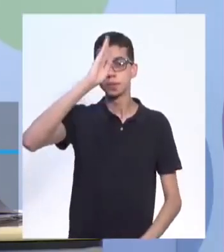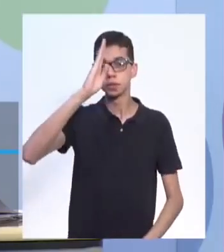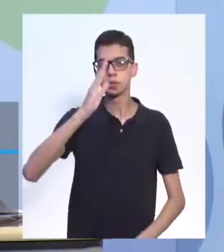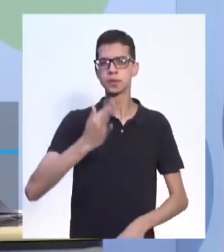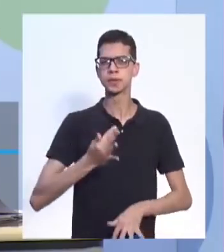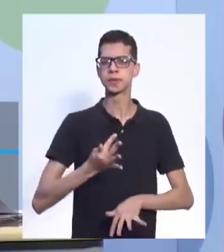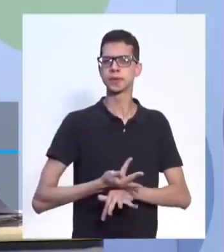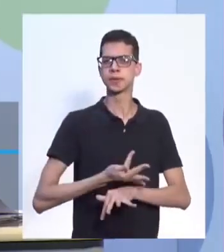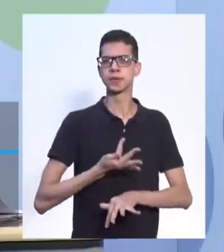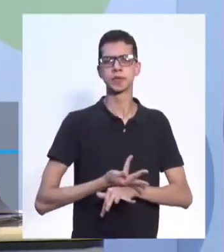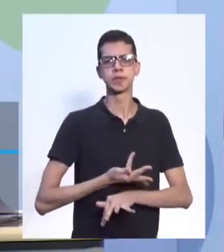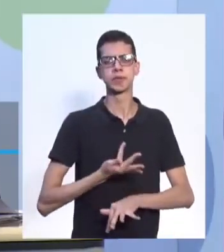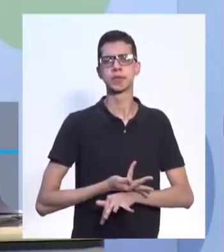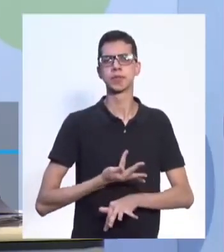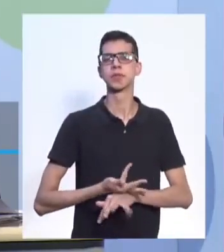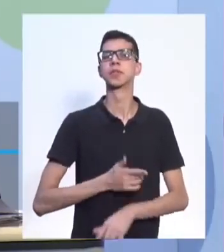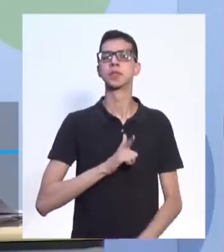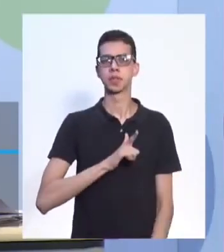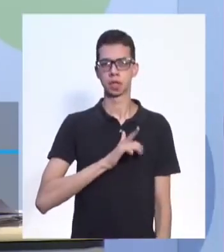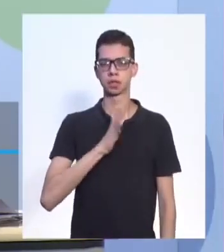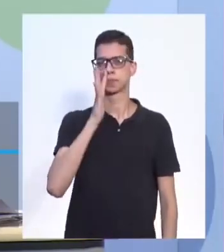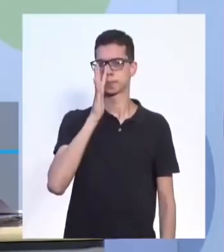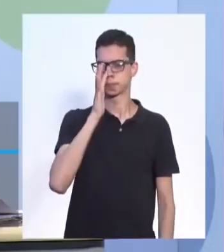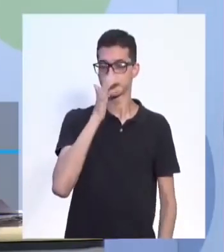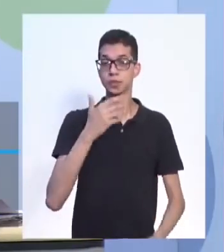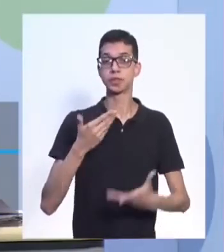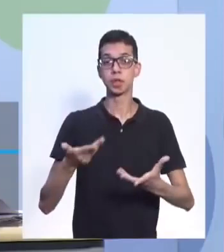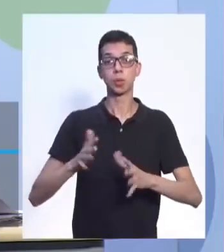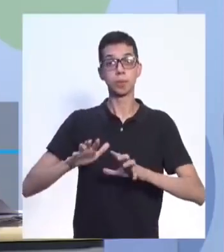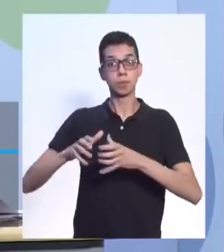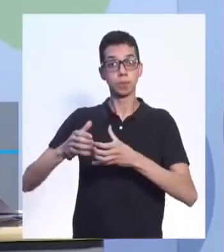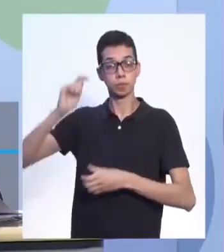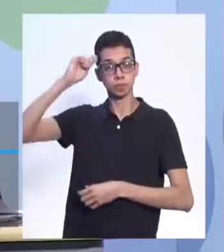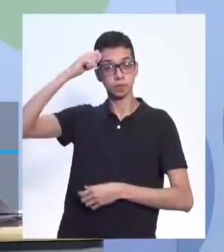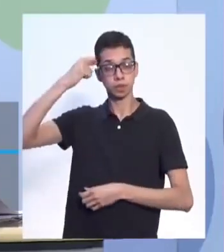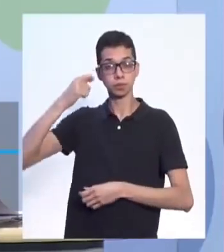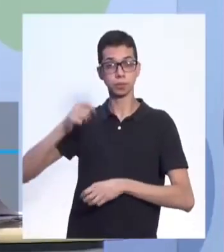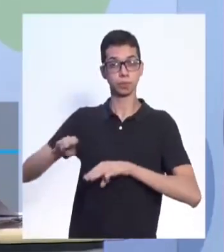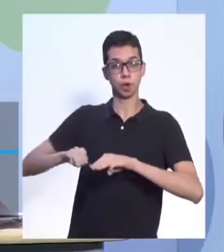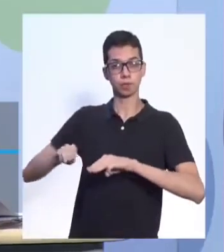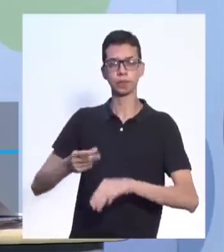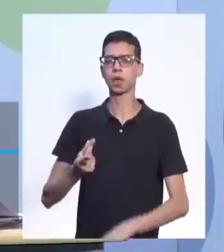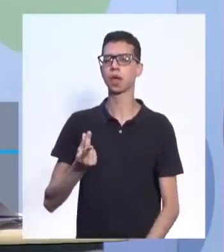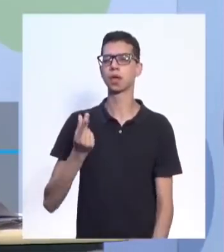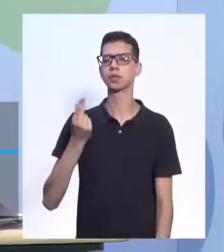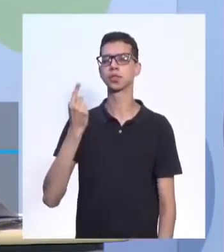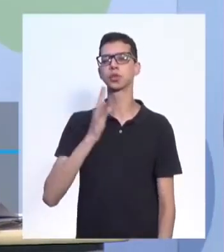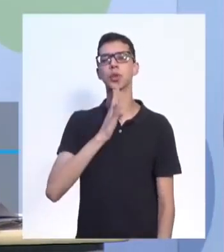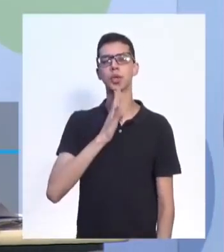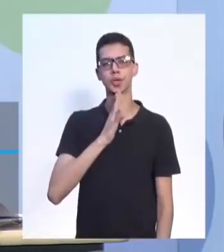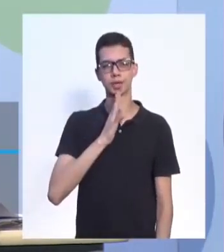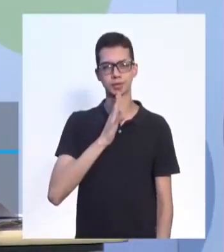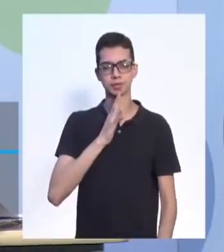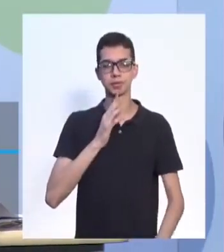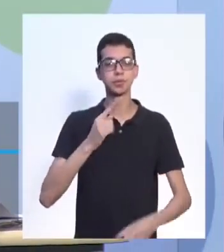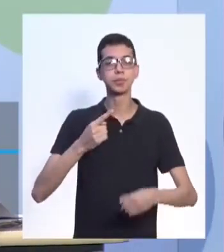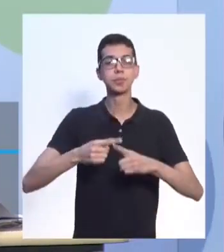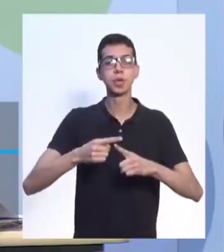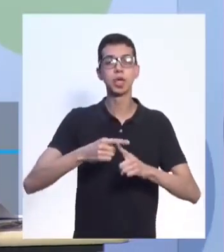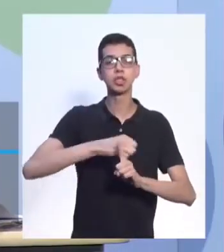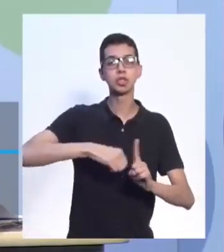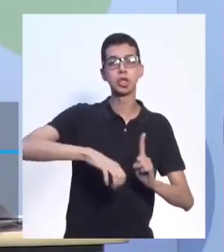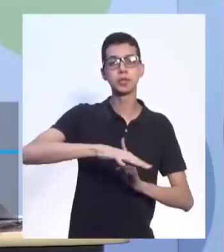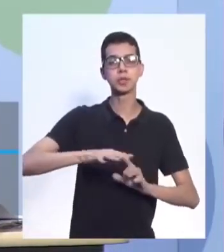Então, o movimento negro é um movimento considerado o mais antigo do mundo, porque o movimento, para ser considerado um movimento social, social,